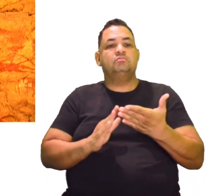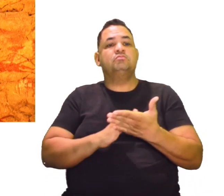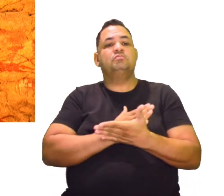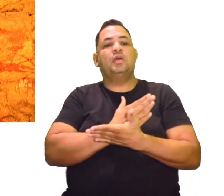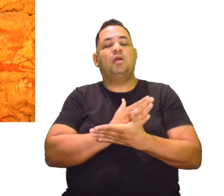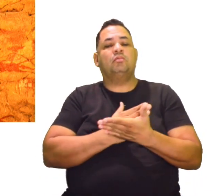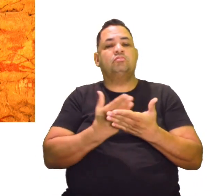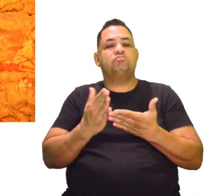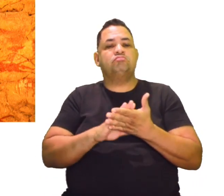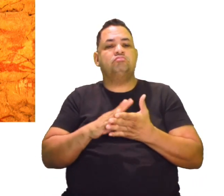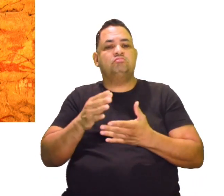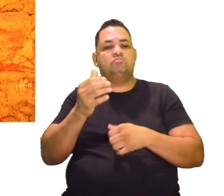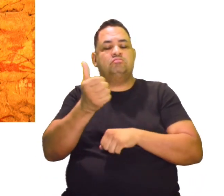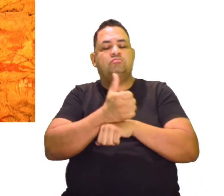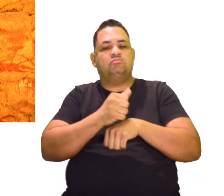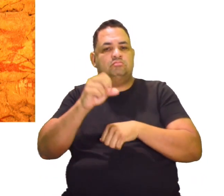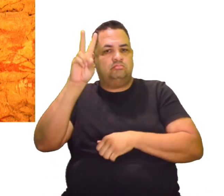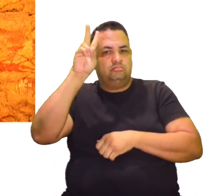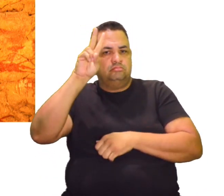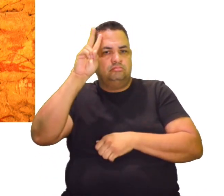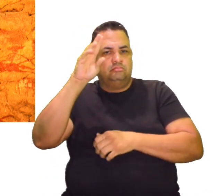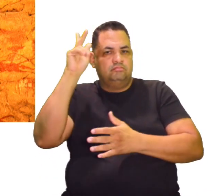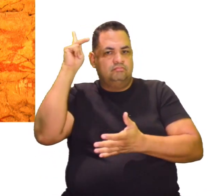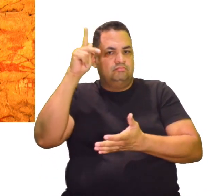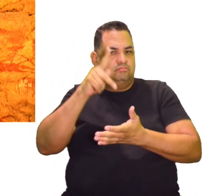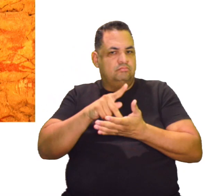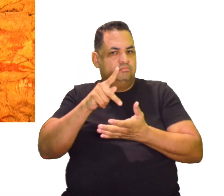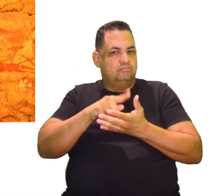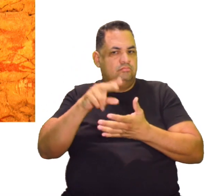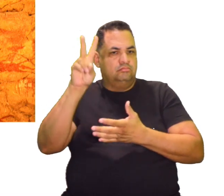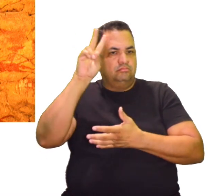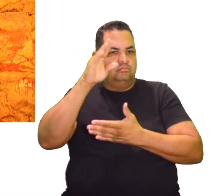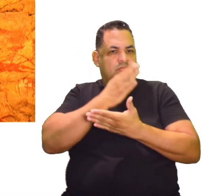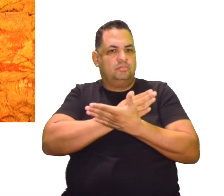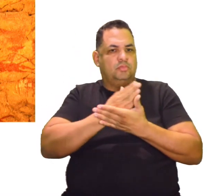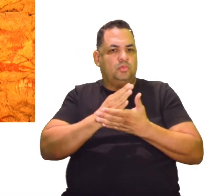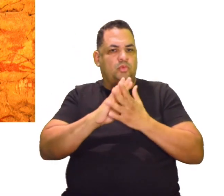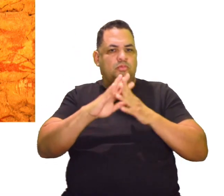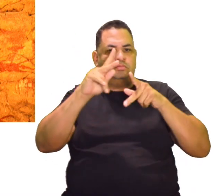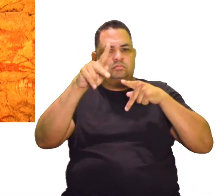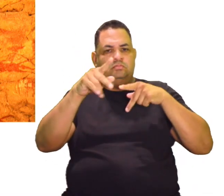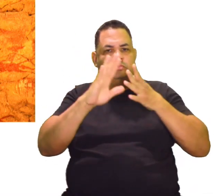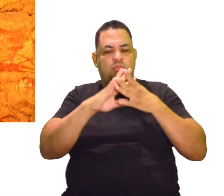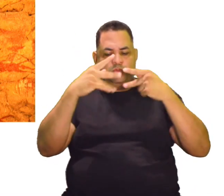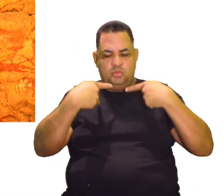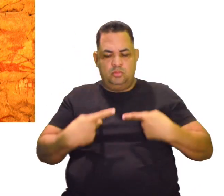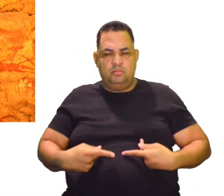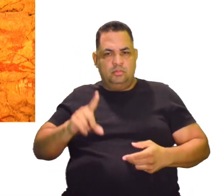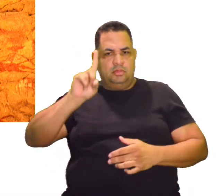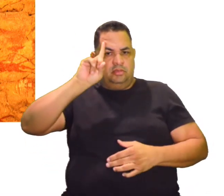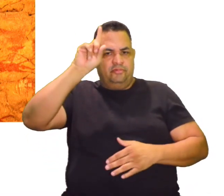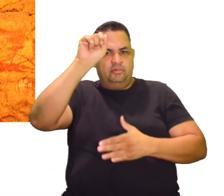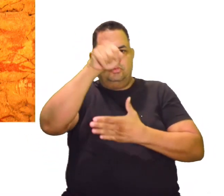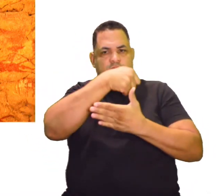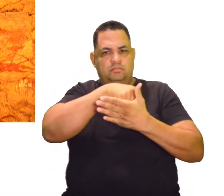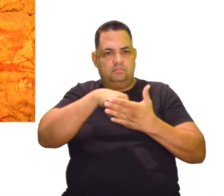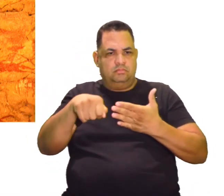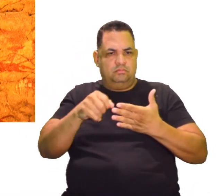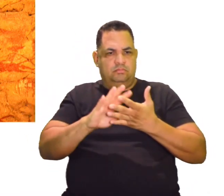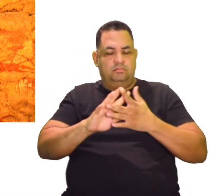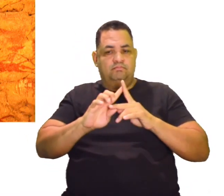historiadores afirmam que a história iniciou quando a humanidade inventou a escrita.